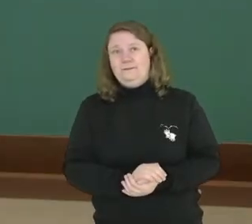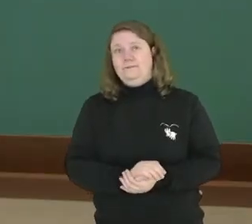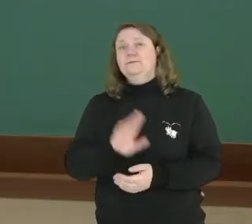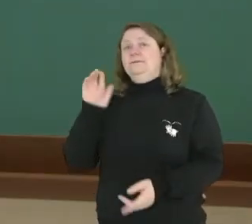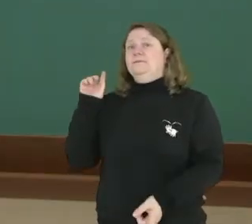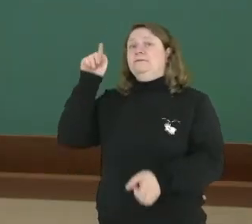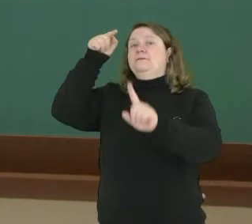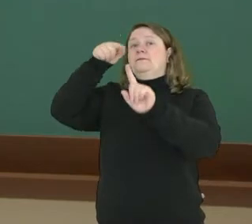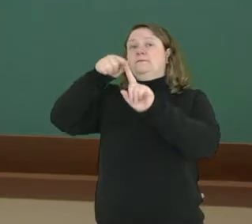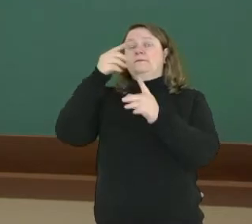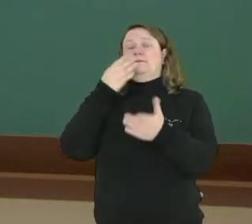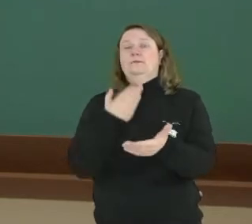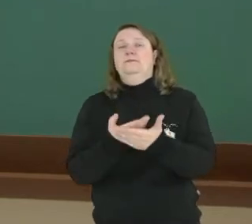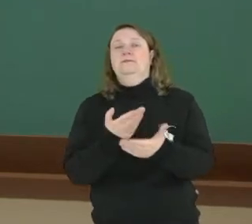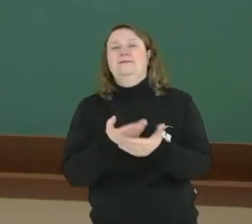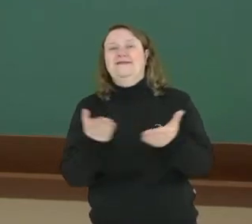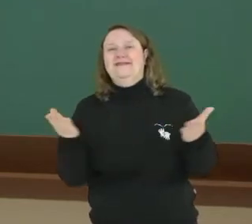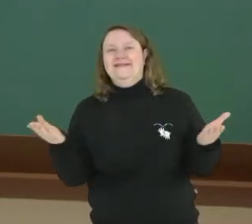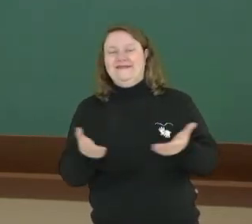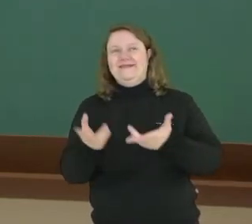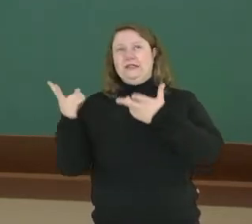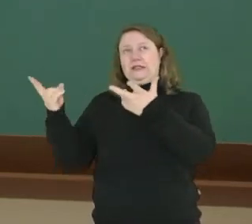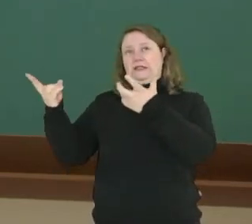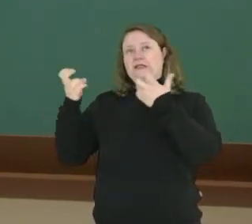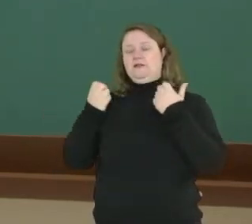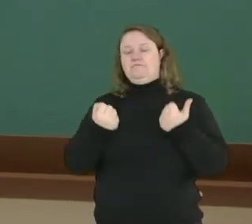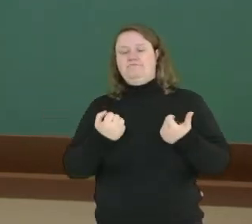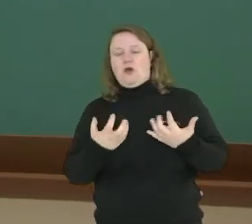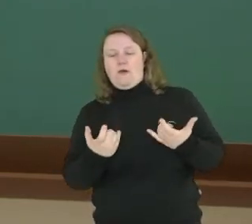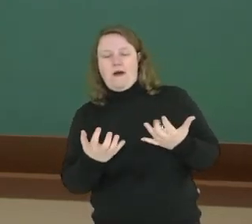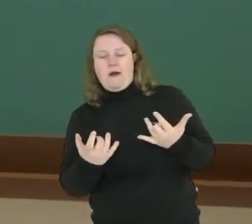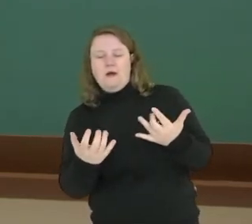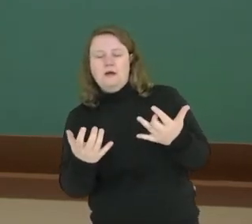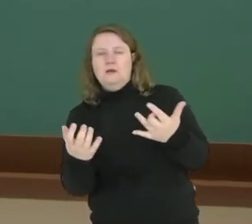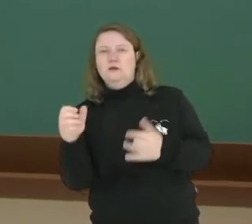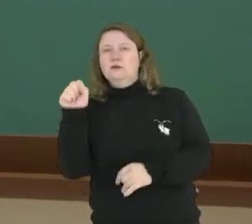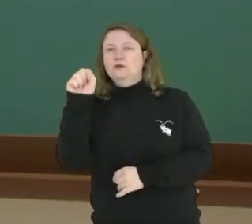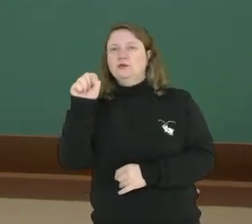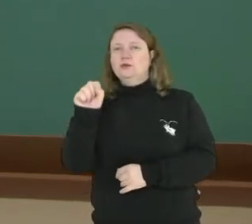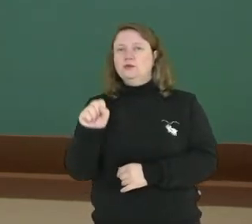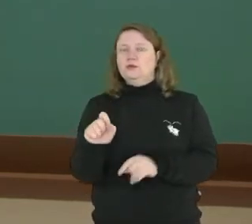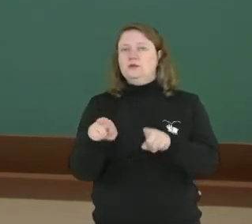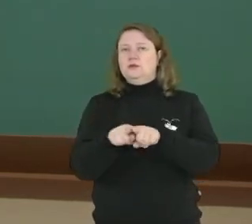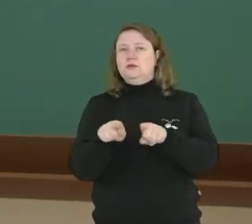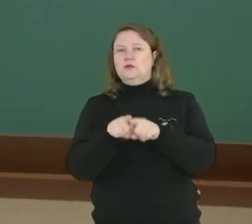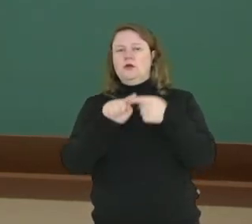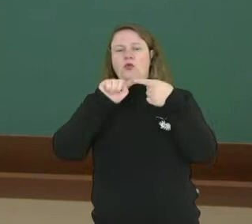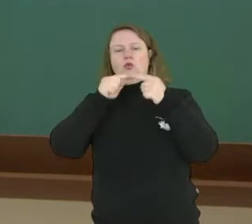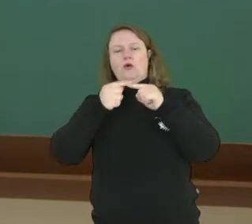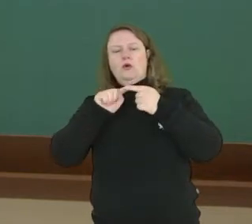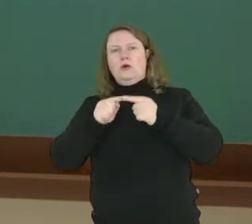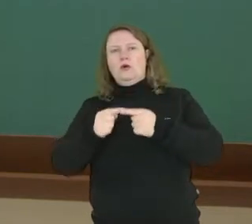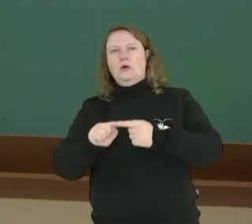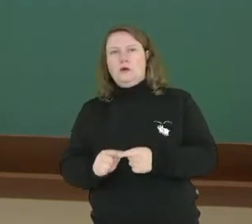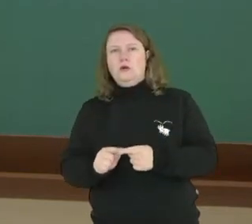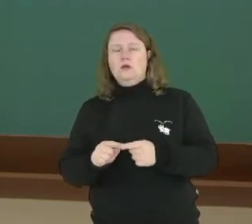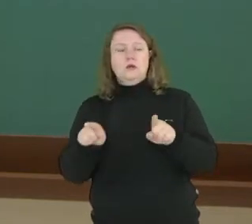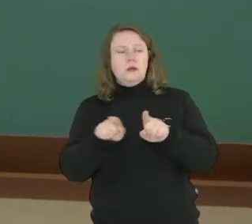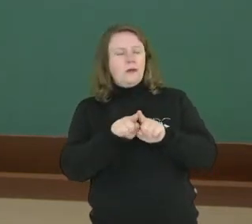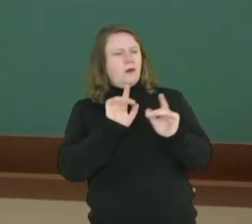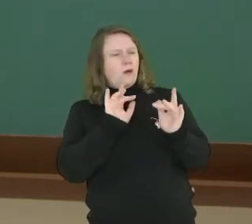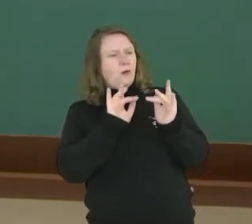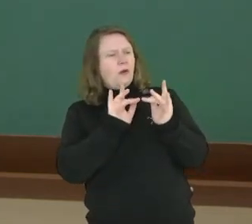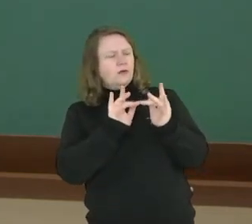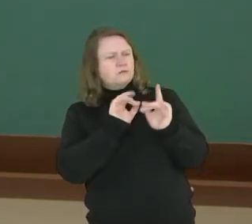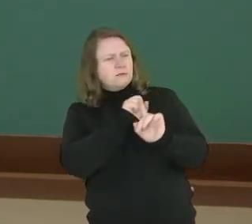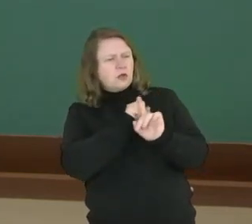objetivo da nossa aula, Identificar a vegetação da região sul e fazer uma relação com a sociedade, ou seja,